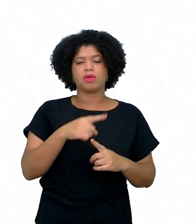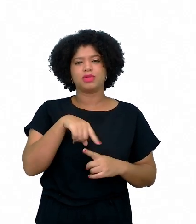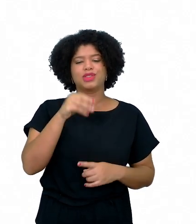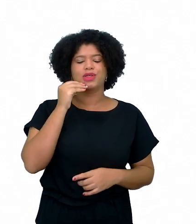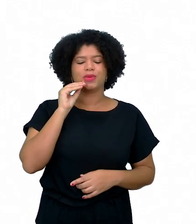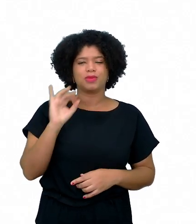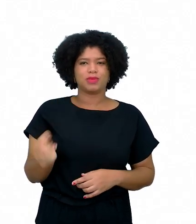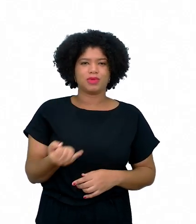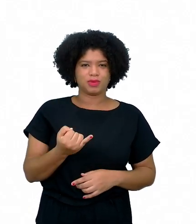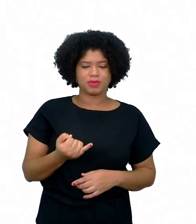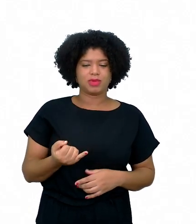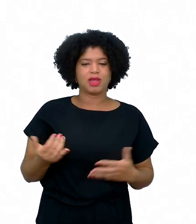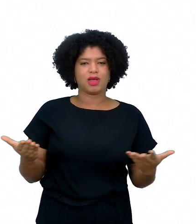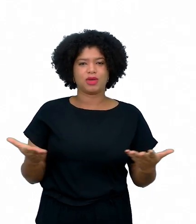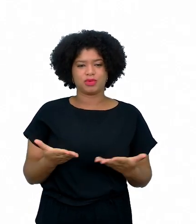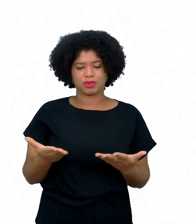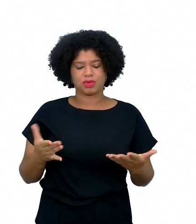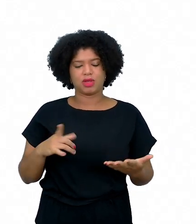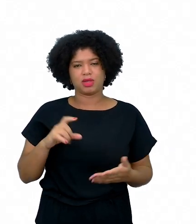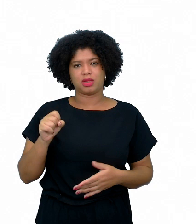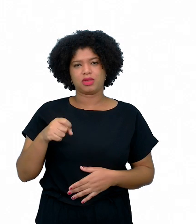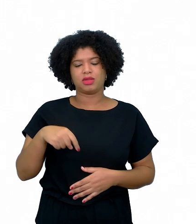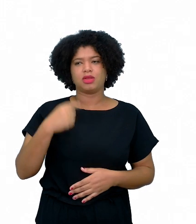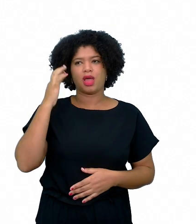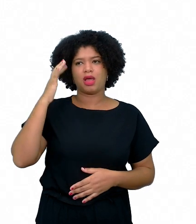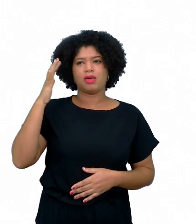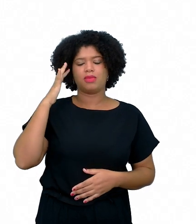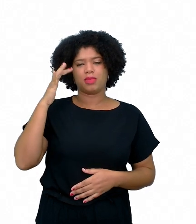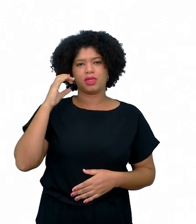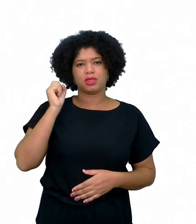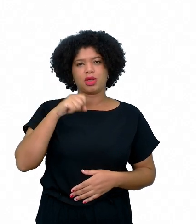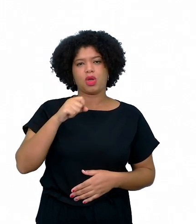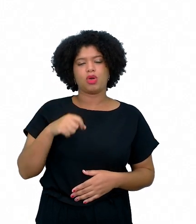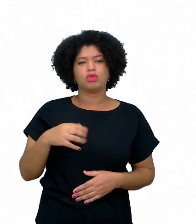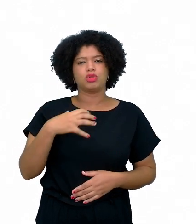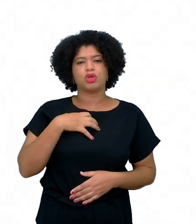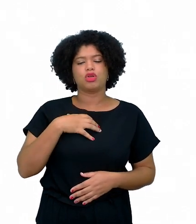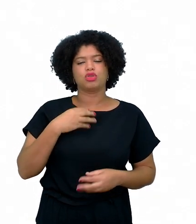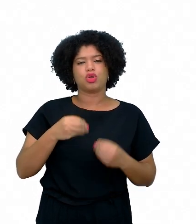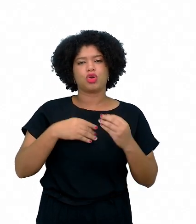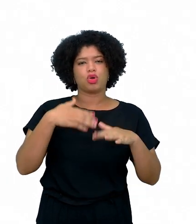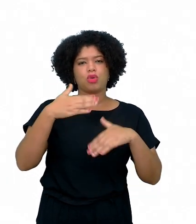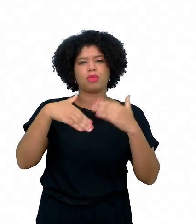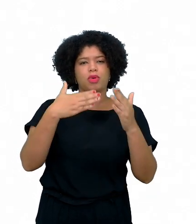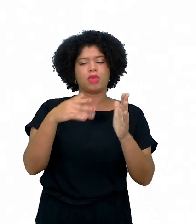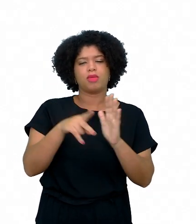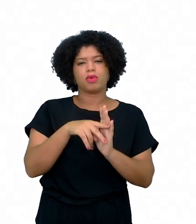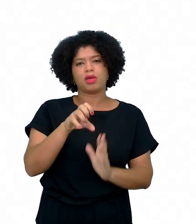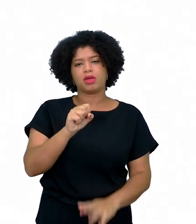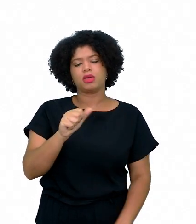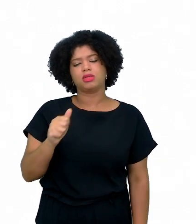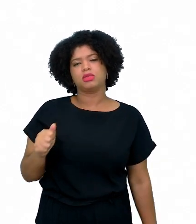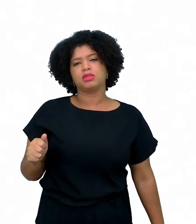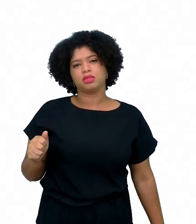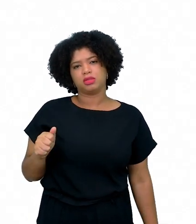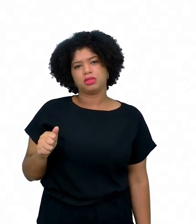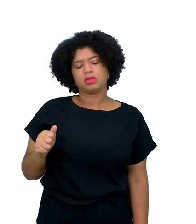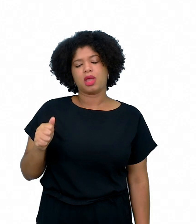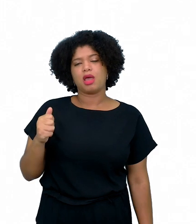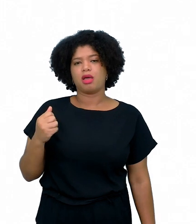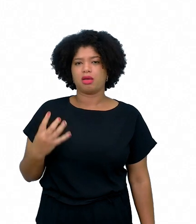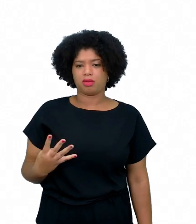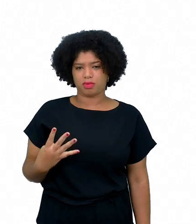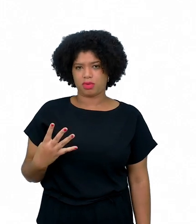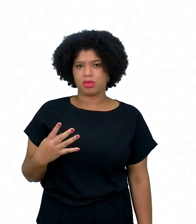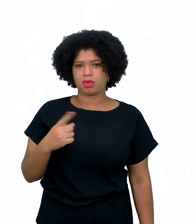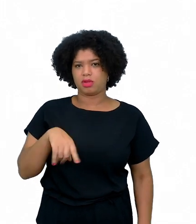aproveitando esse tempo de ATPC, né, para pensar já como vou desenvolver esta SA com os estudantes,